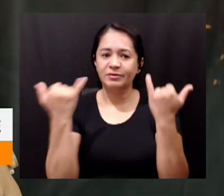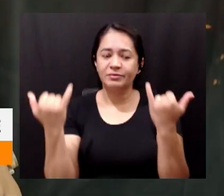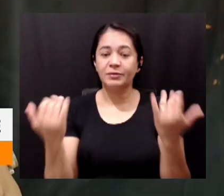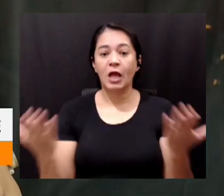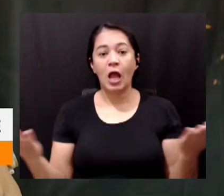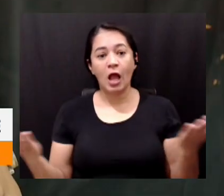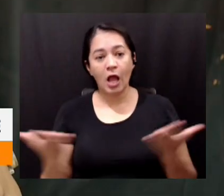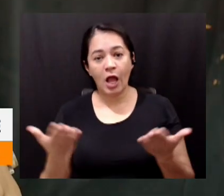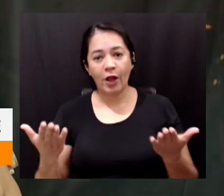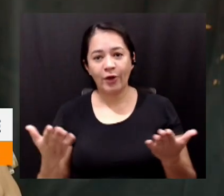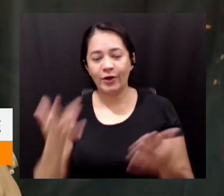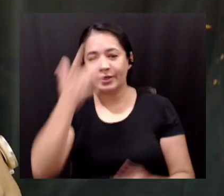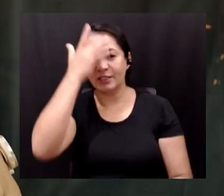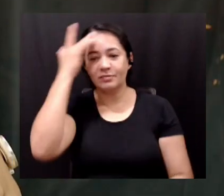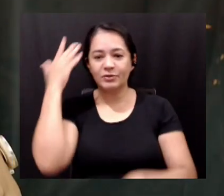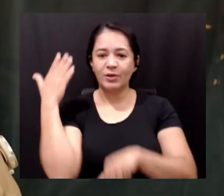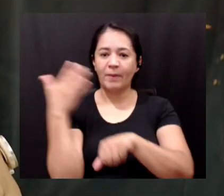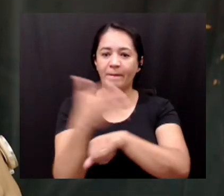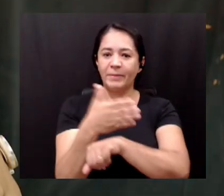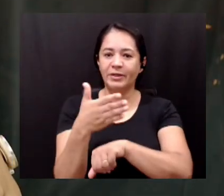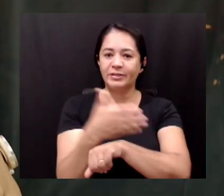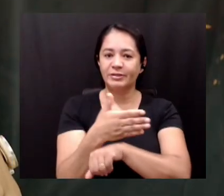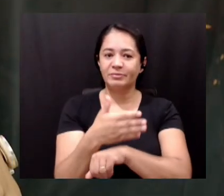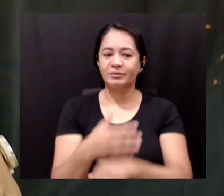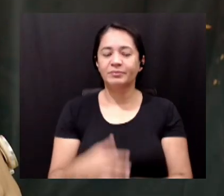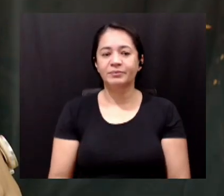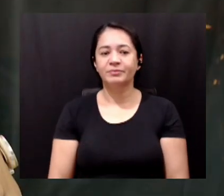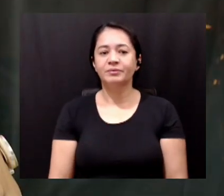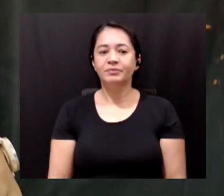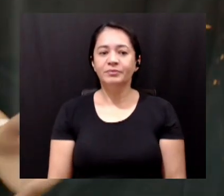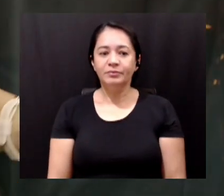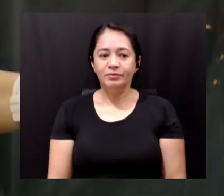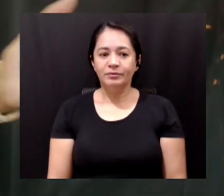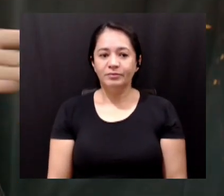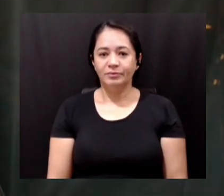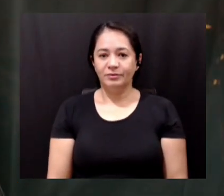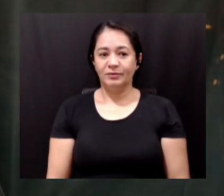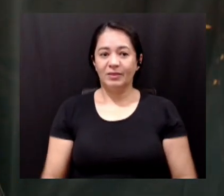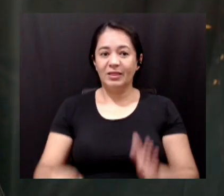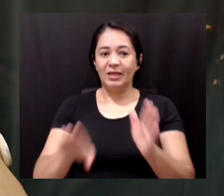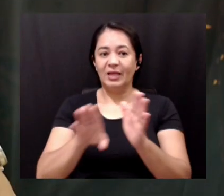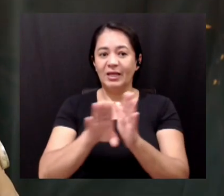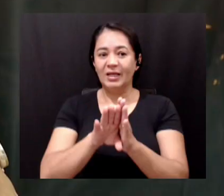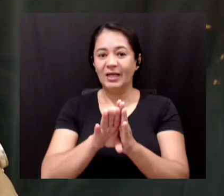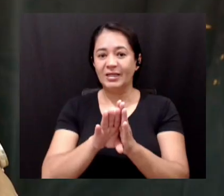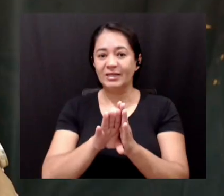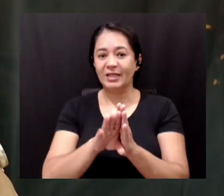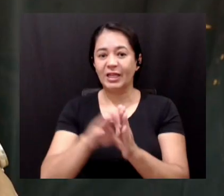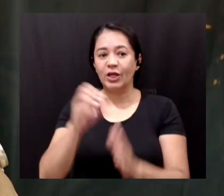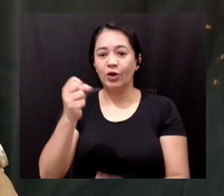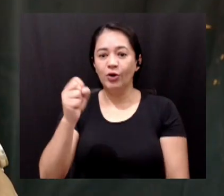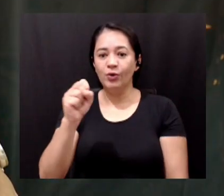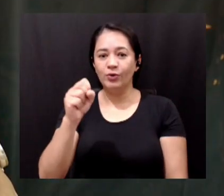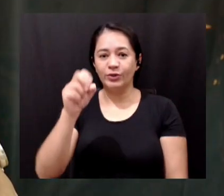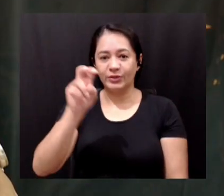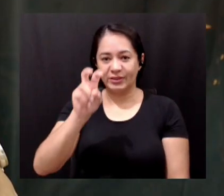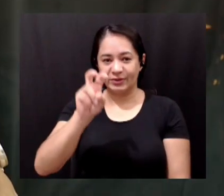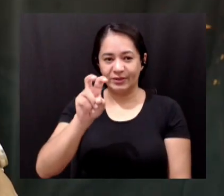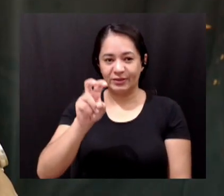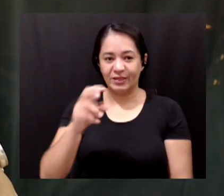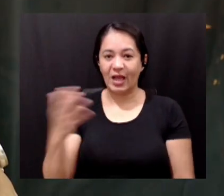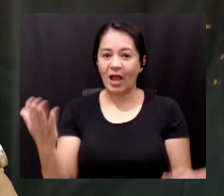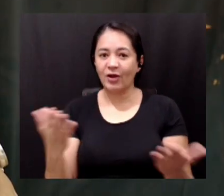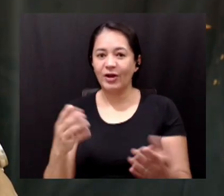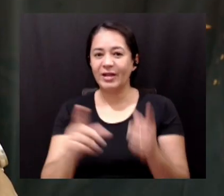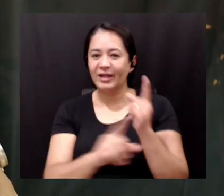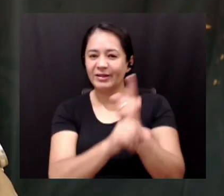gente, 8h43, nós vamos com o programa até 8h55, então a partir de agora, só atendendo você que está aí, né,